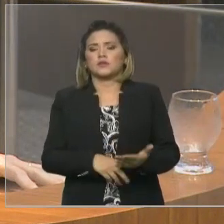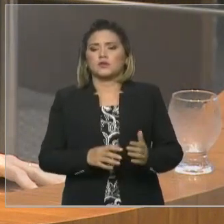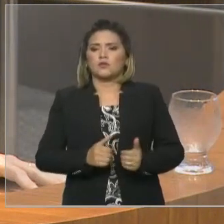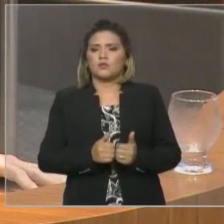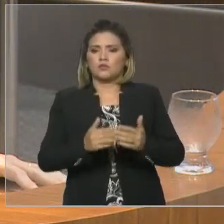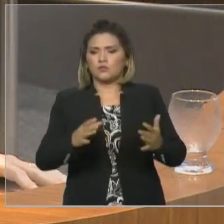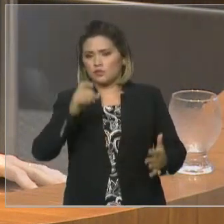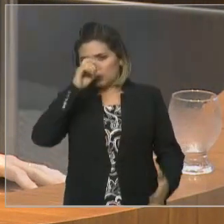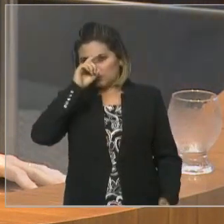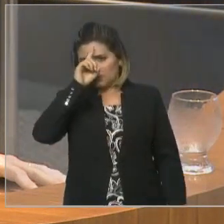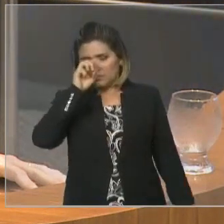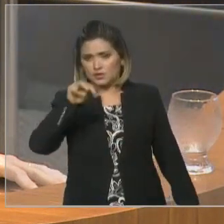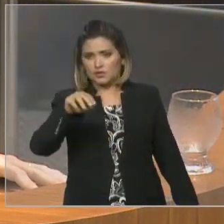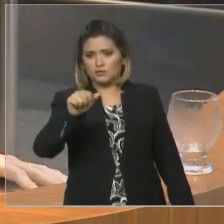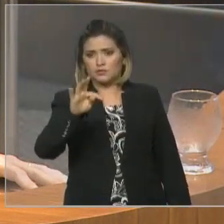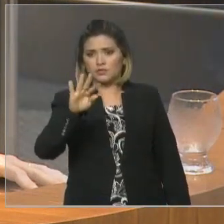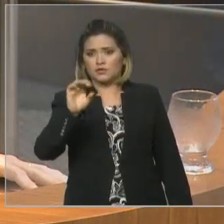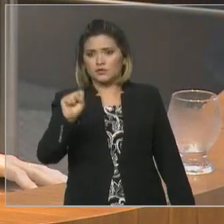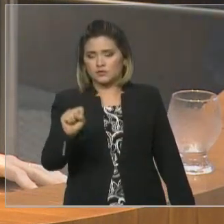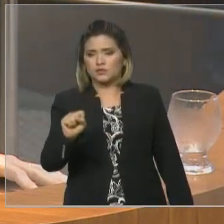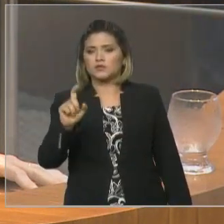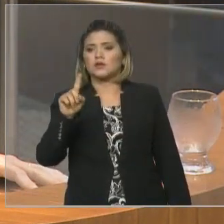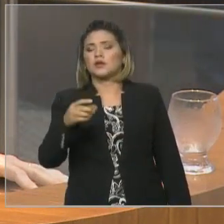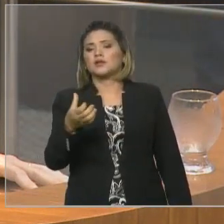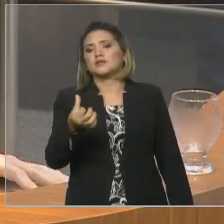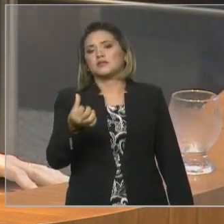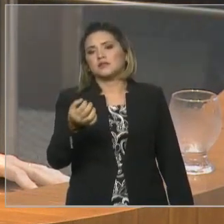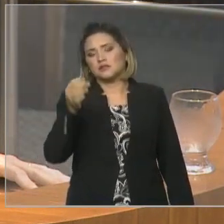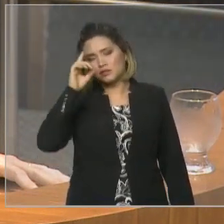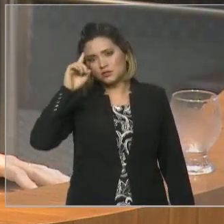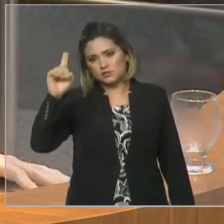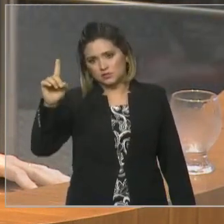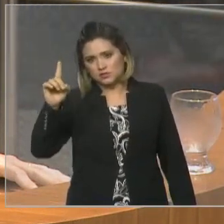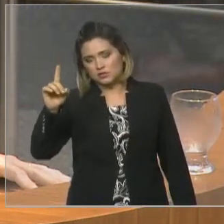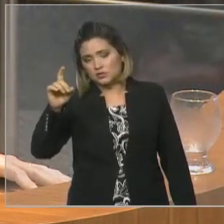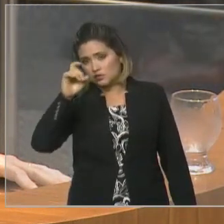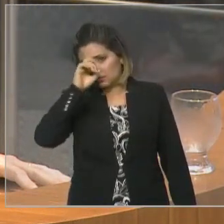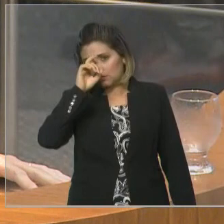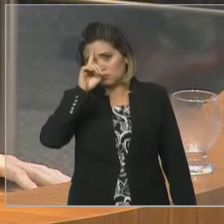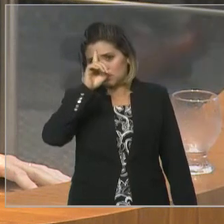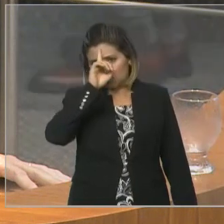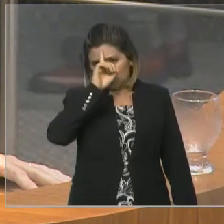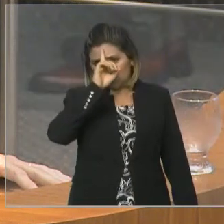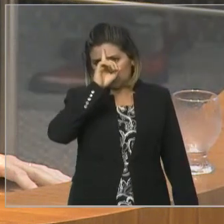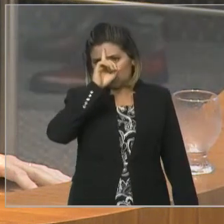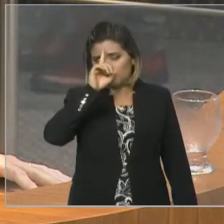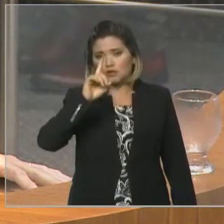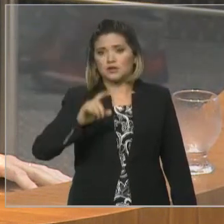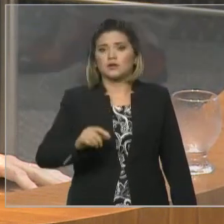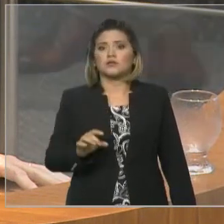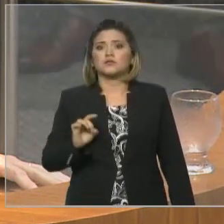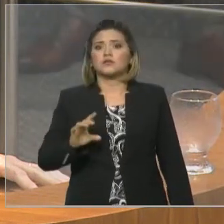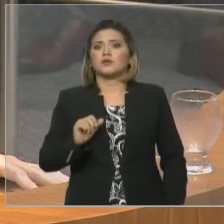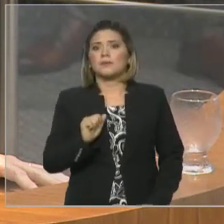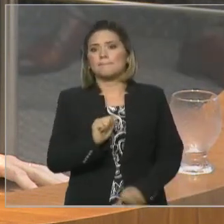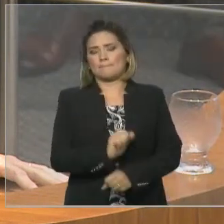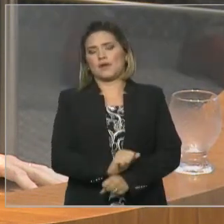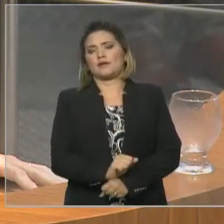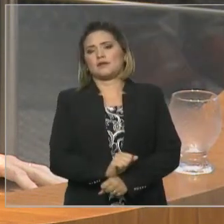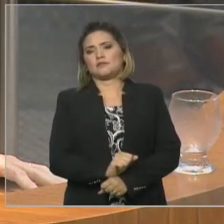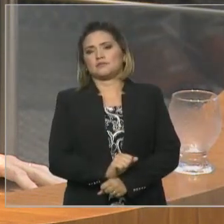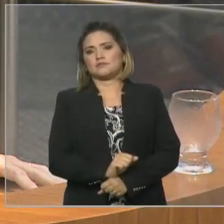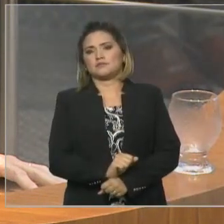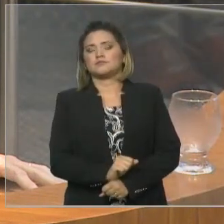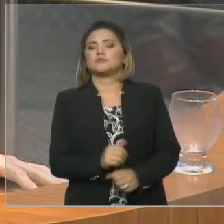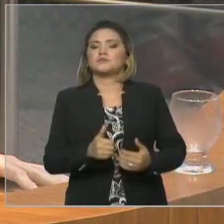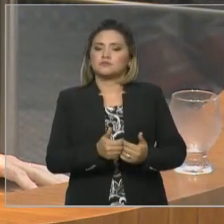Norte são de 60 dias e o hospital, mais uma vez, volto a informar, ele está apenas suspenso as suas atividades e